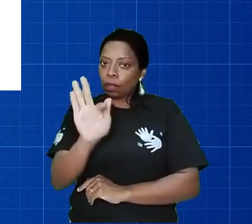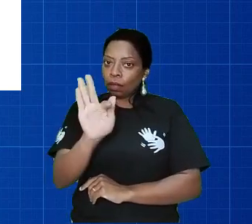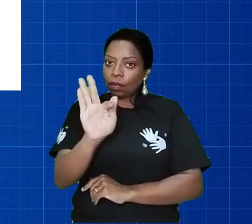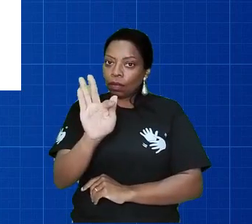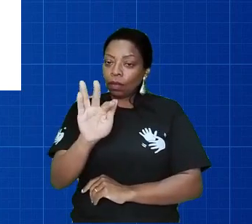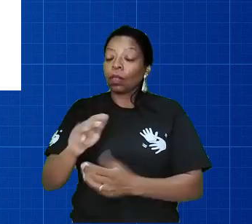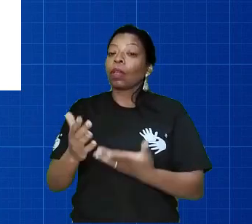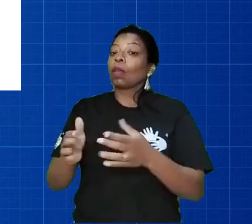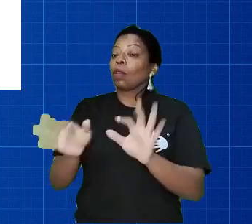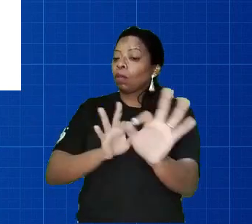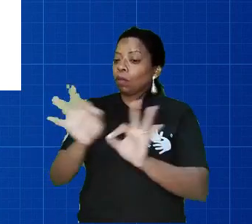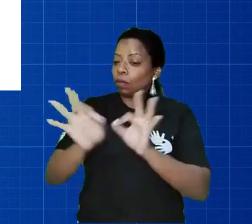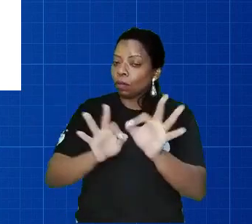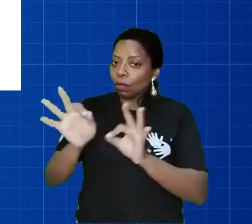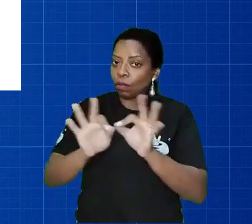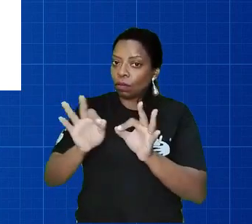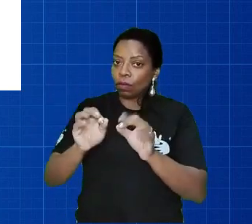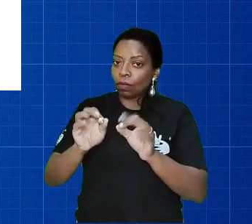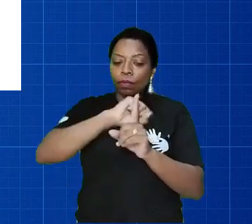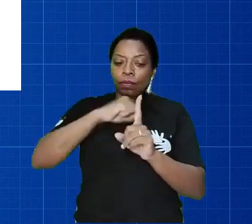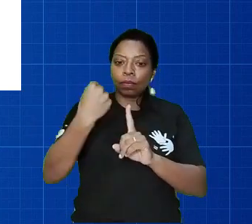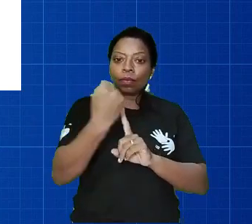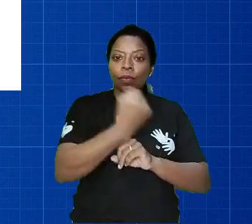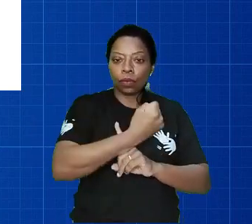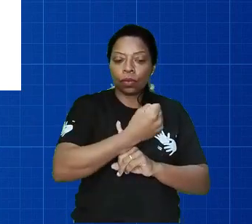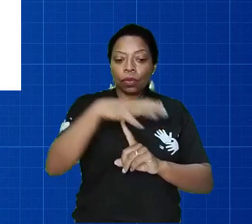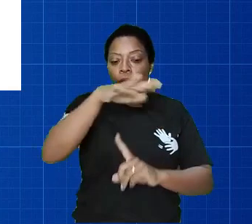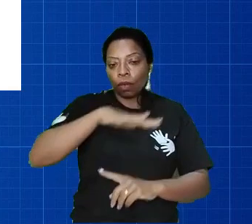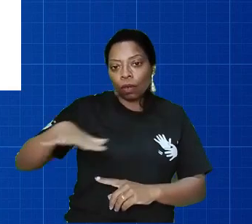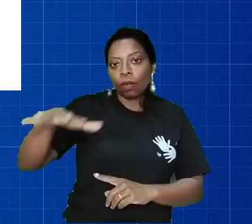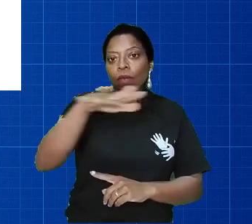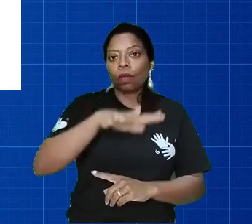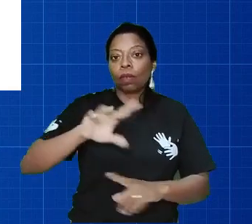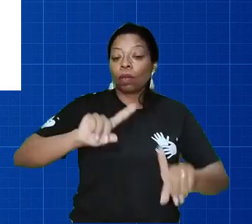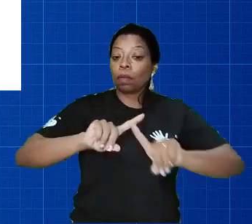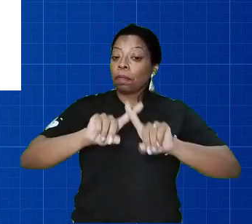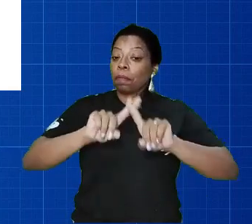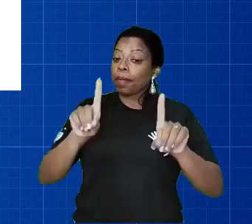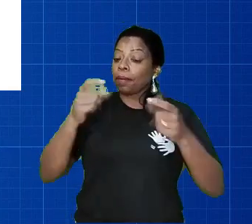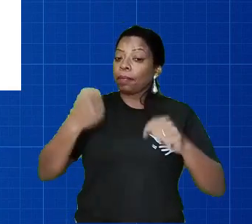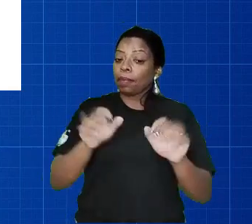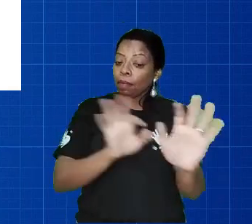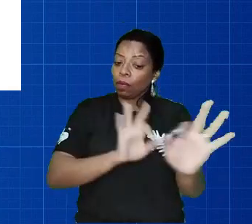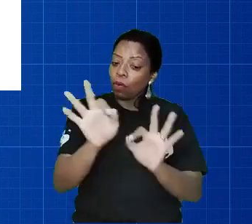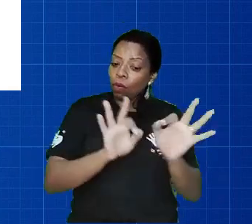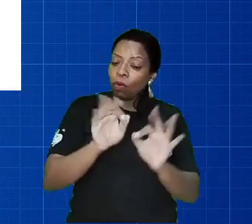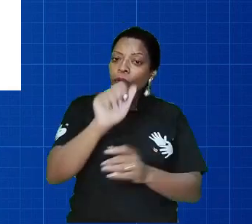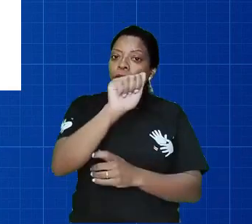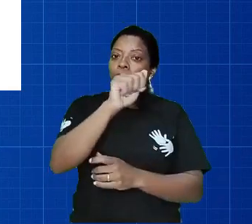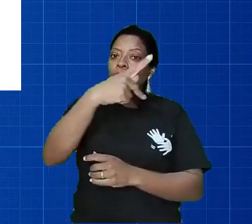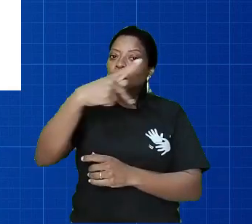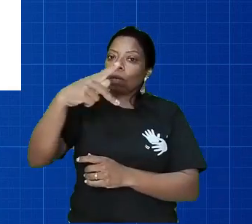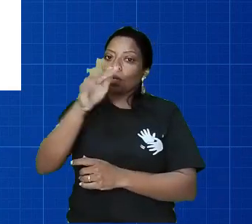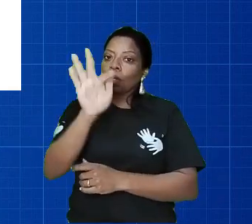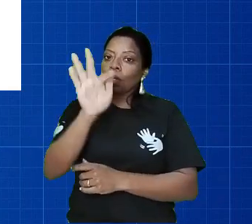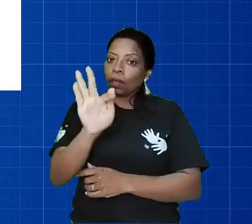civil com personalidade jurídica de direito privado. Sem a PPF, não é possível